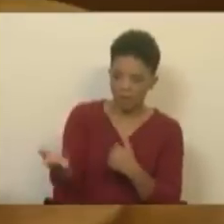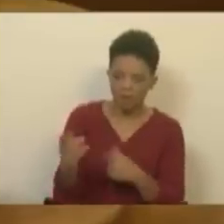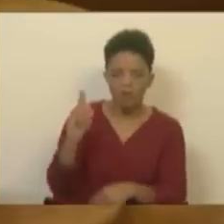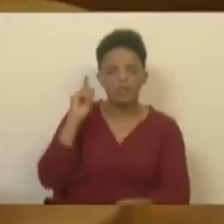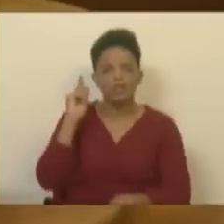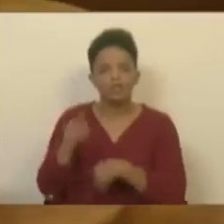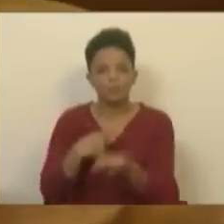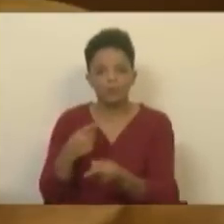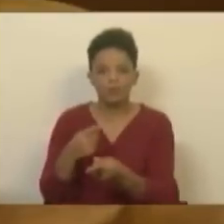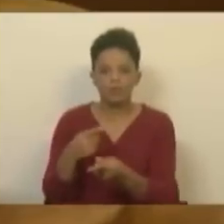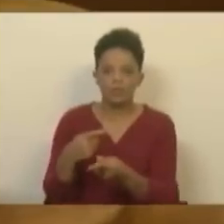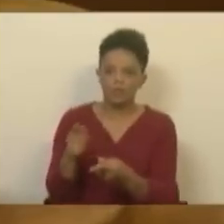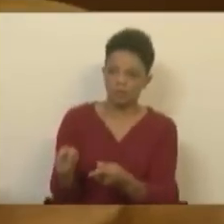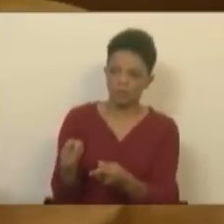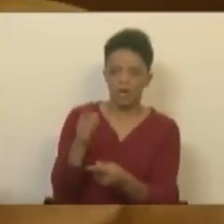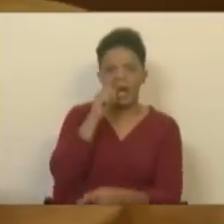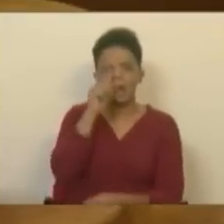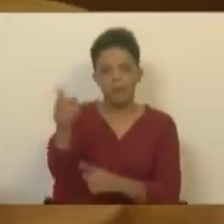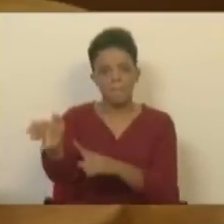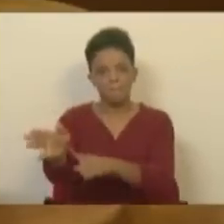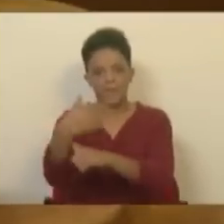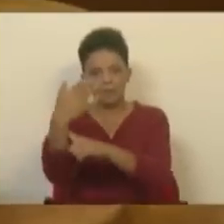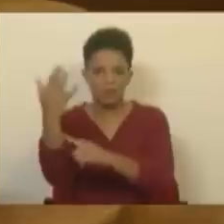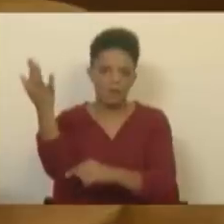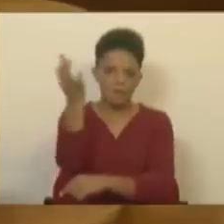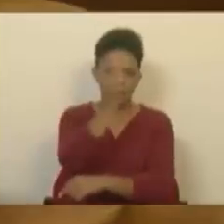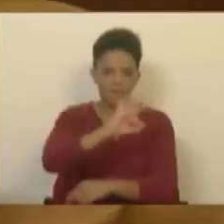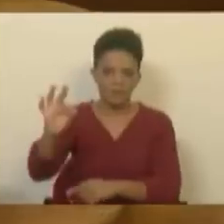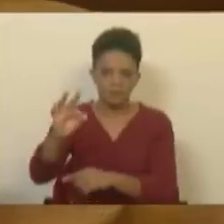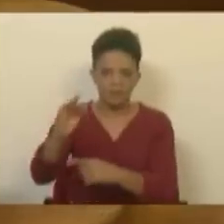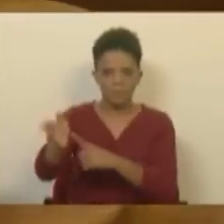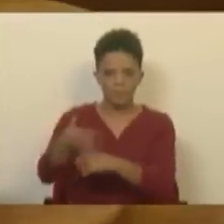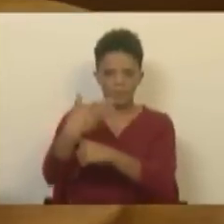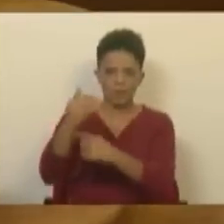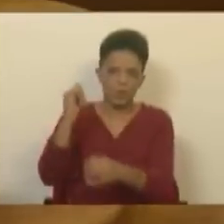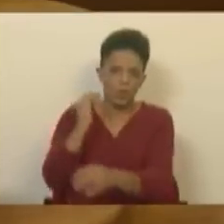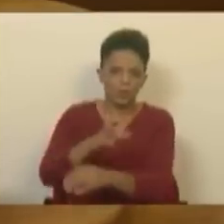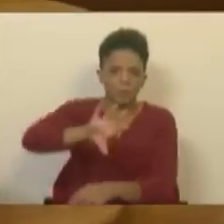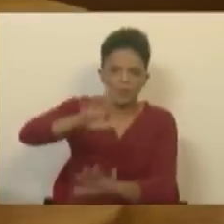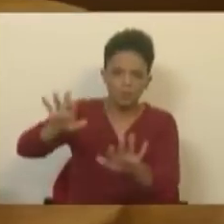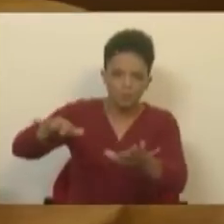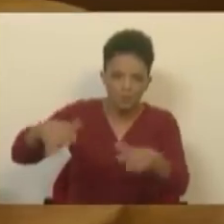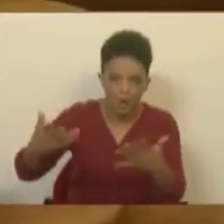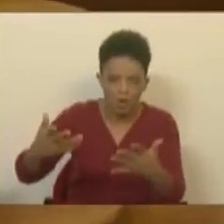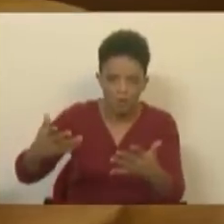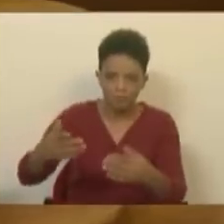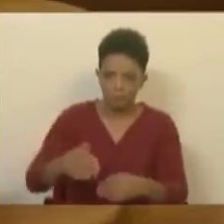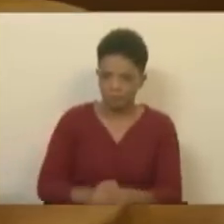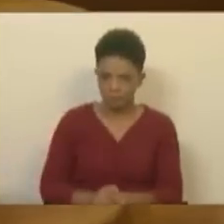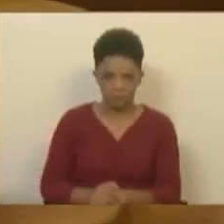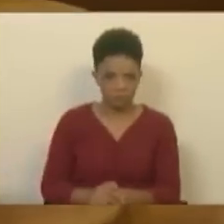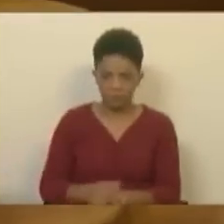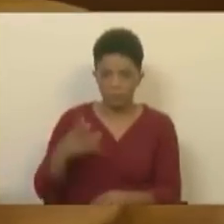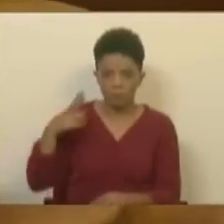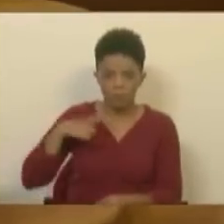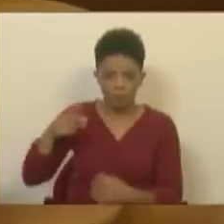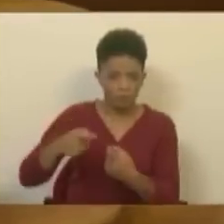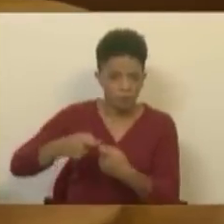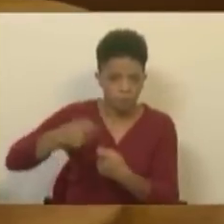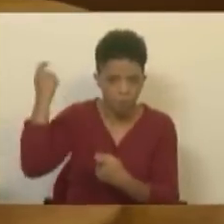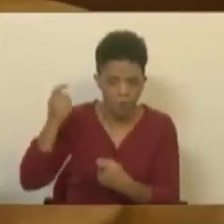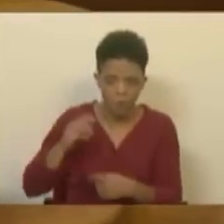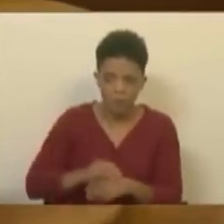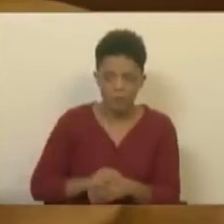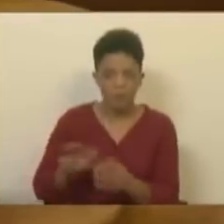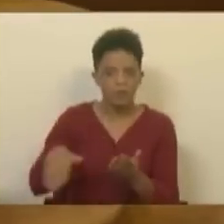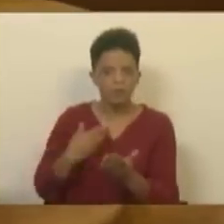depois levar lá como a bandeira alemã francesa ou de qualquer outra nacionalidade que não vai servir os portugueses que